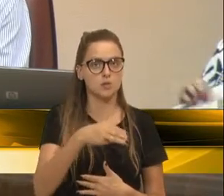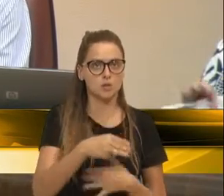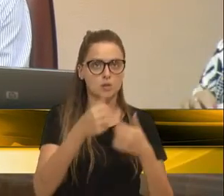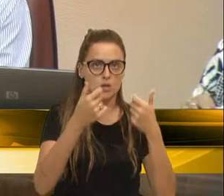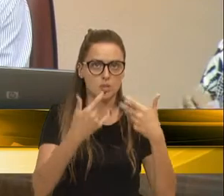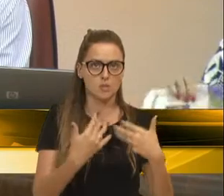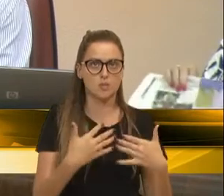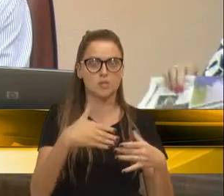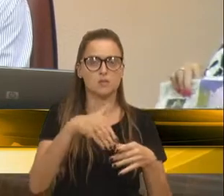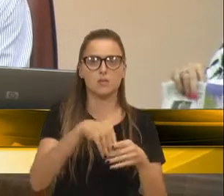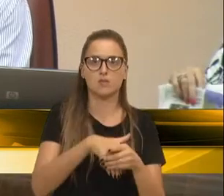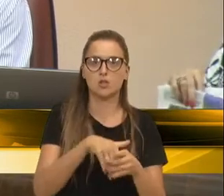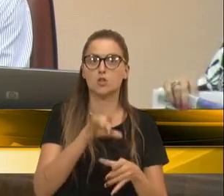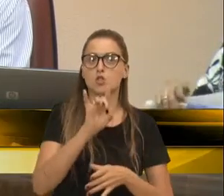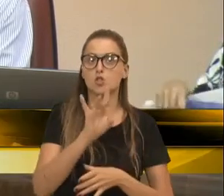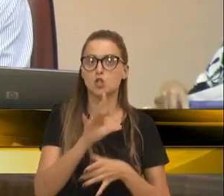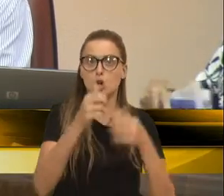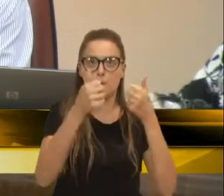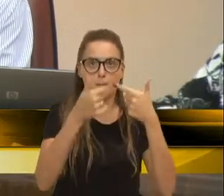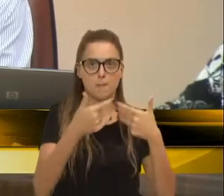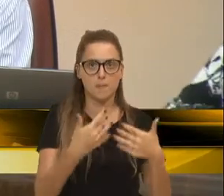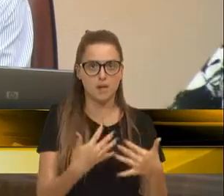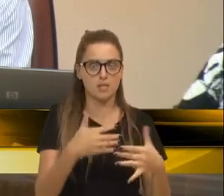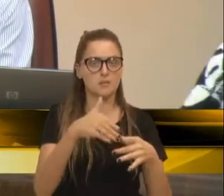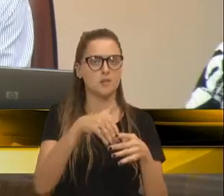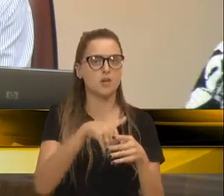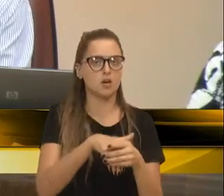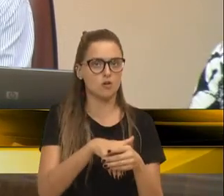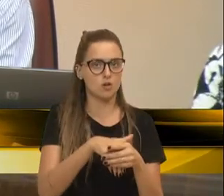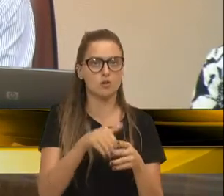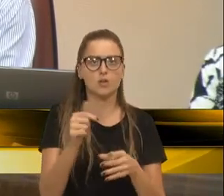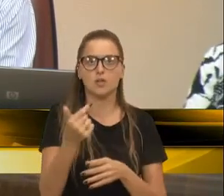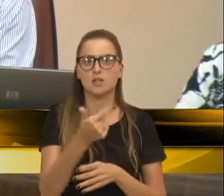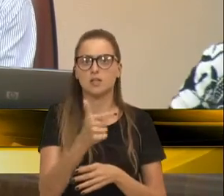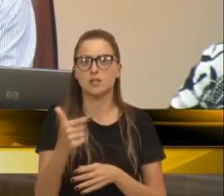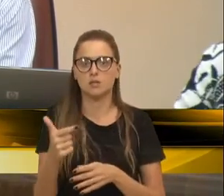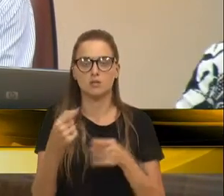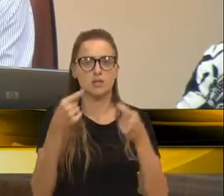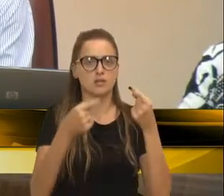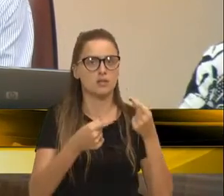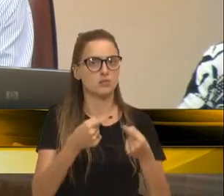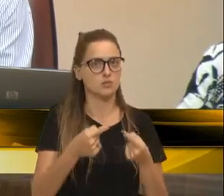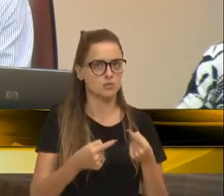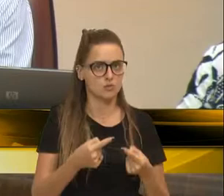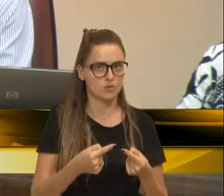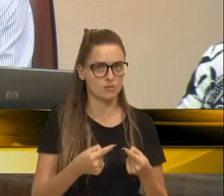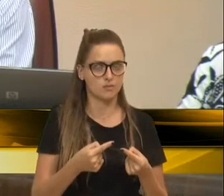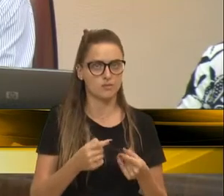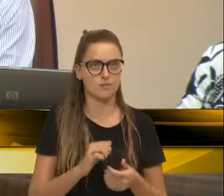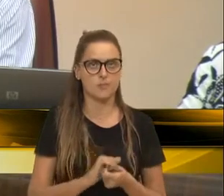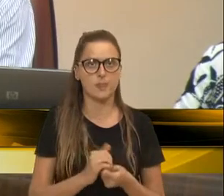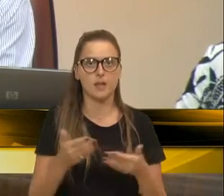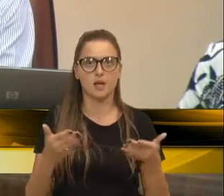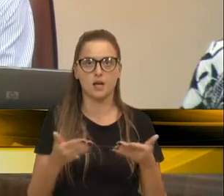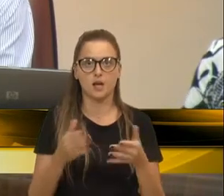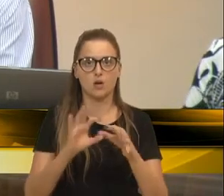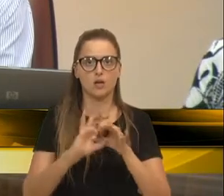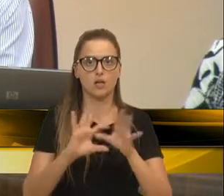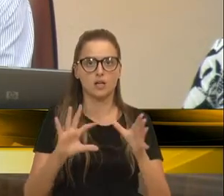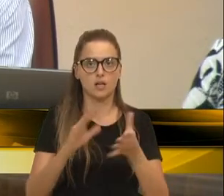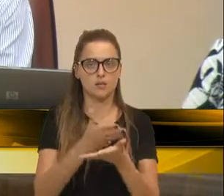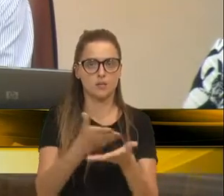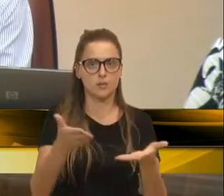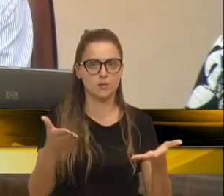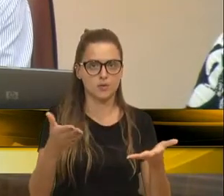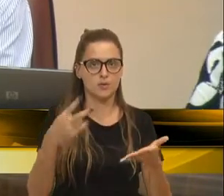declarar o voto. Apenas para declarar o voto, não haverá discussão. Então, o espaço está aberto